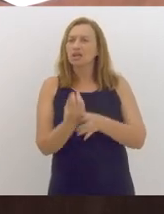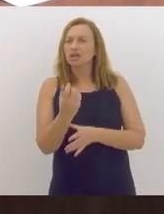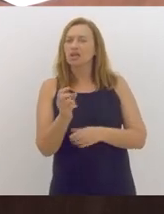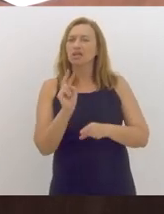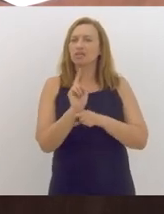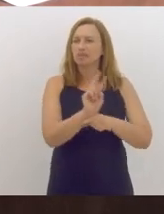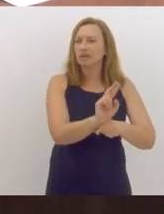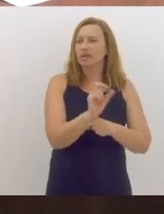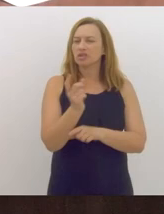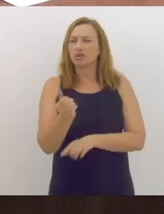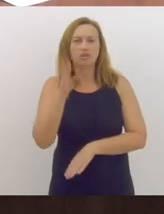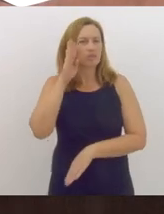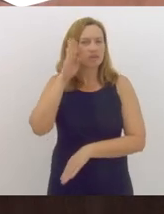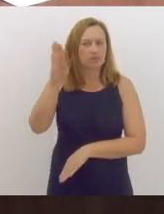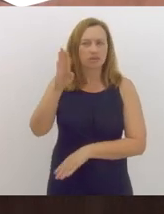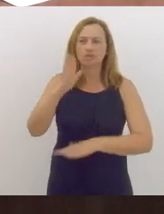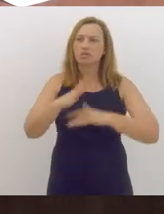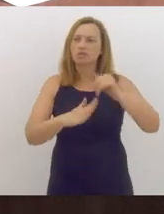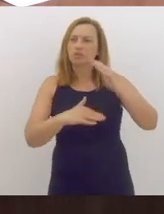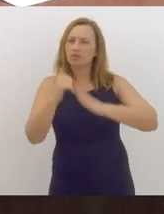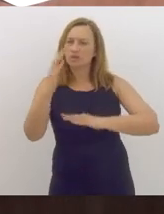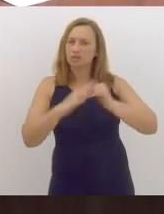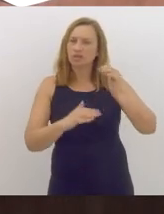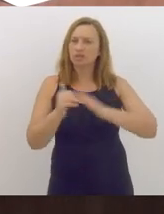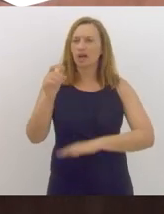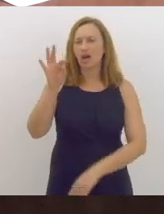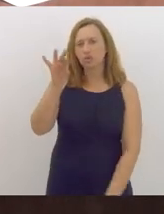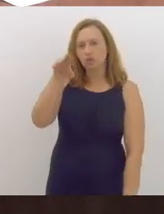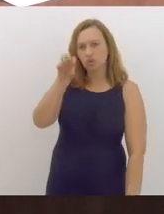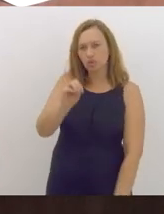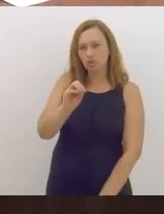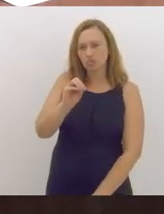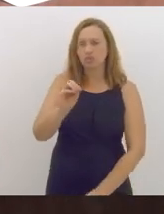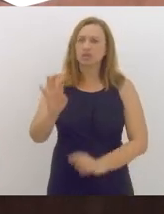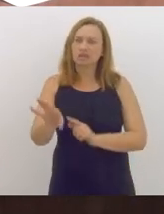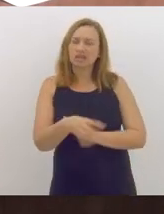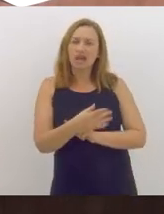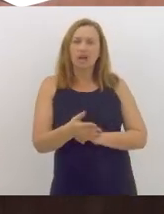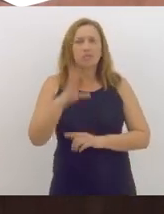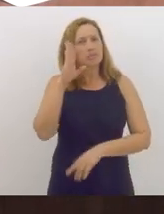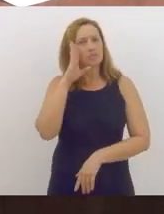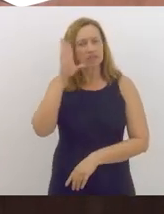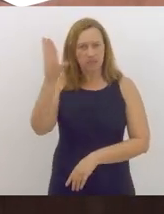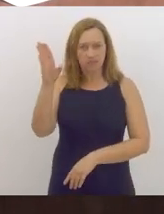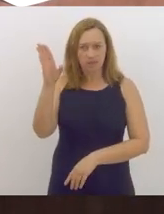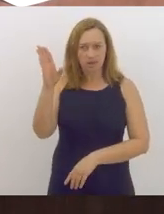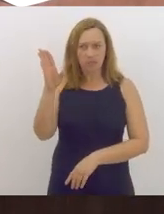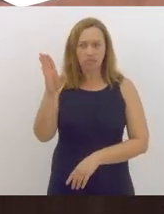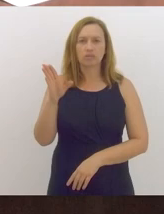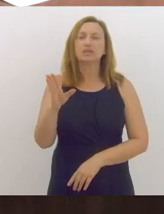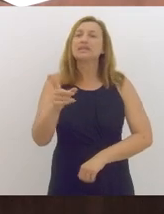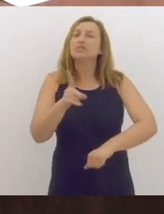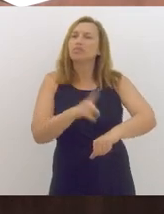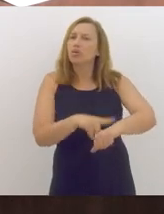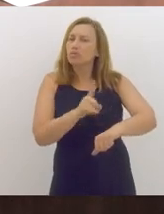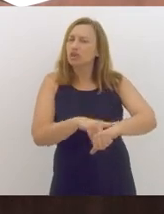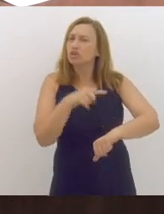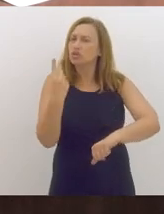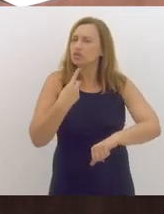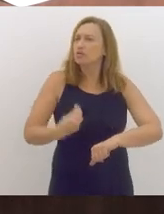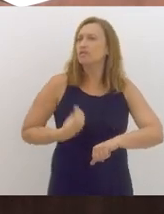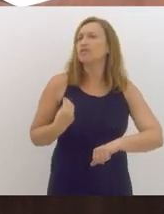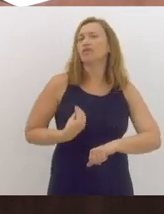crédito específica aos profissionais autônomos e taxistas. Isso é essencial, principalmente num momento como